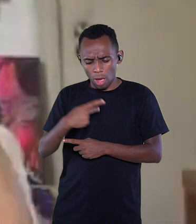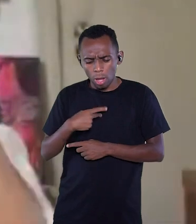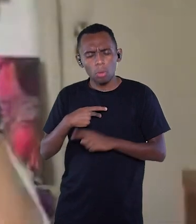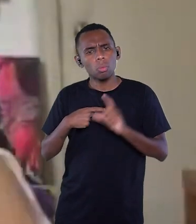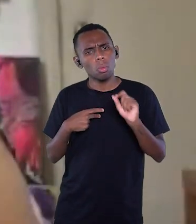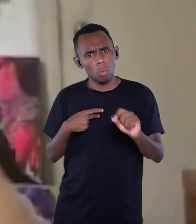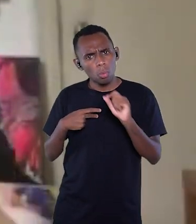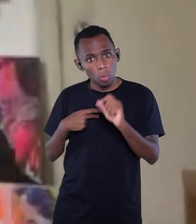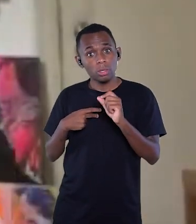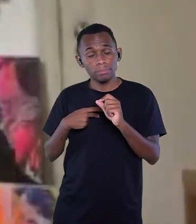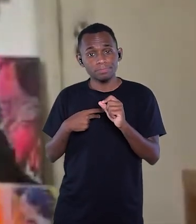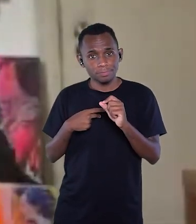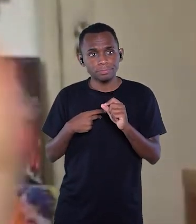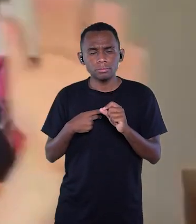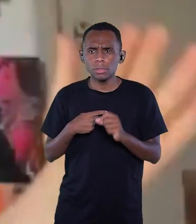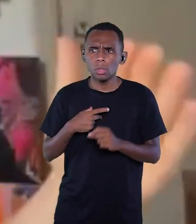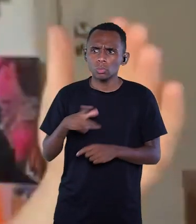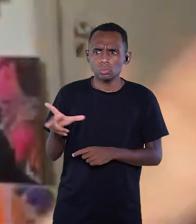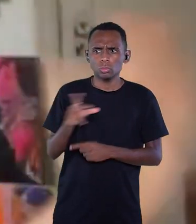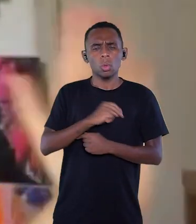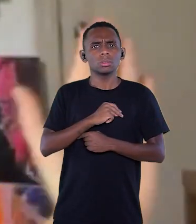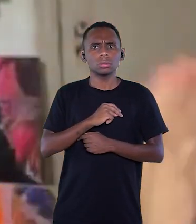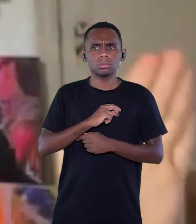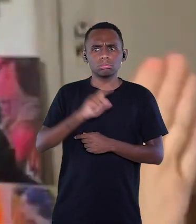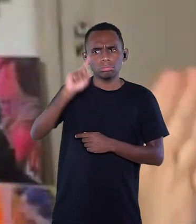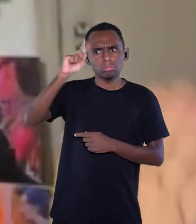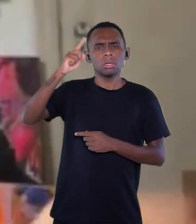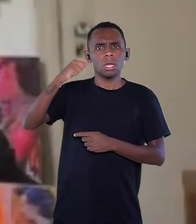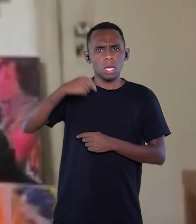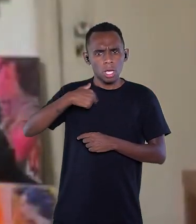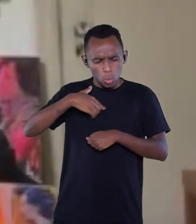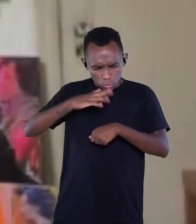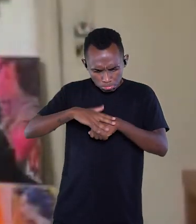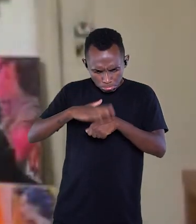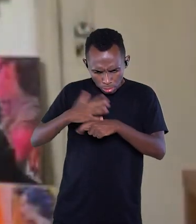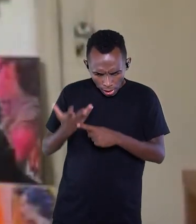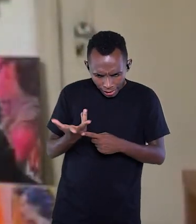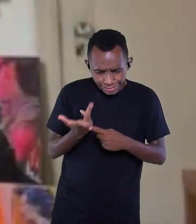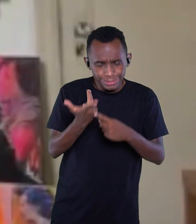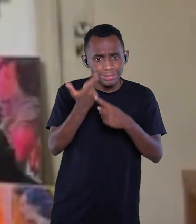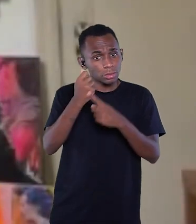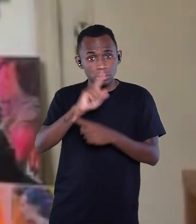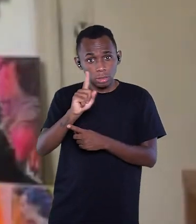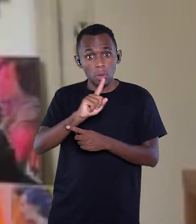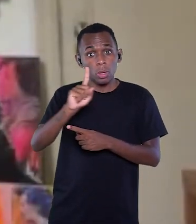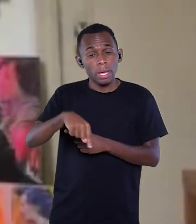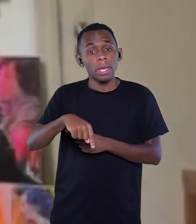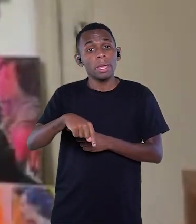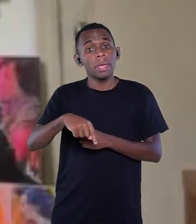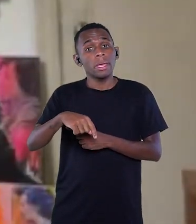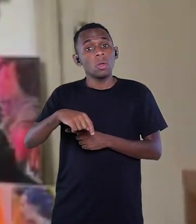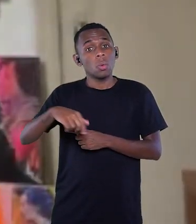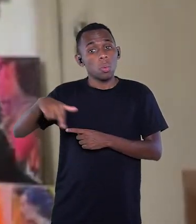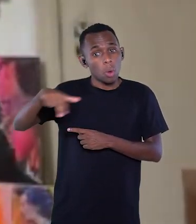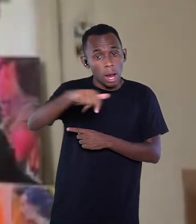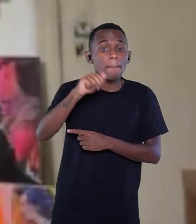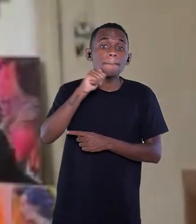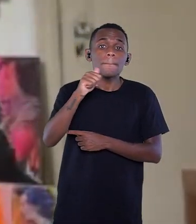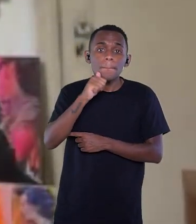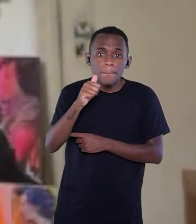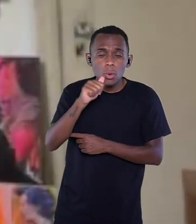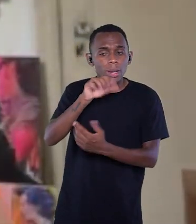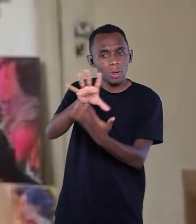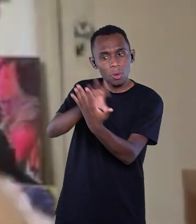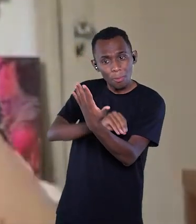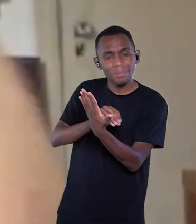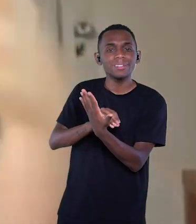que me voltou, assim, eu falei, opa, eu não sou o artista, né? Eu sou a modelo, né? Enquanto uma mulher que